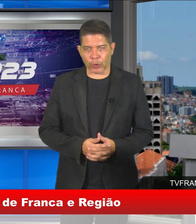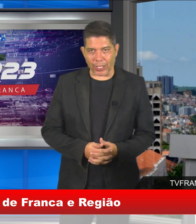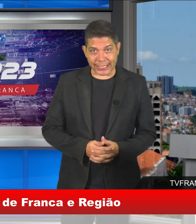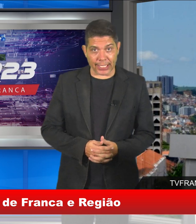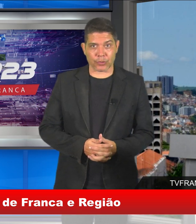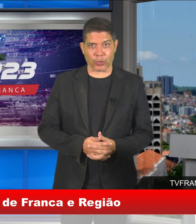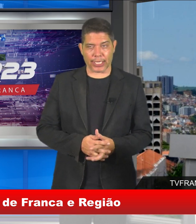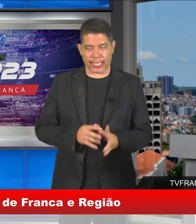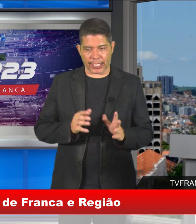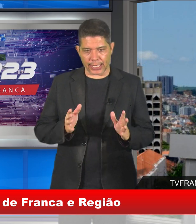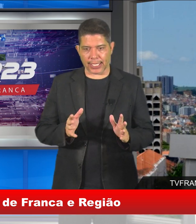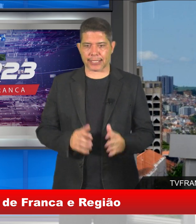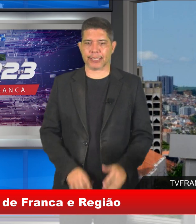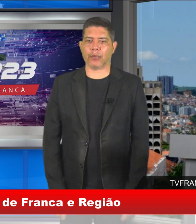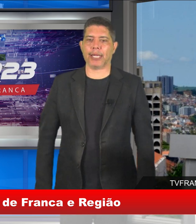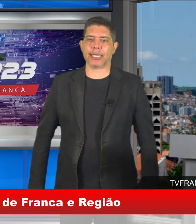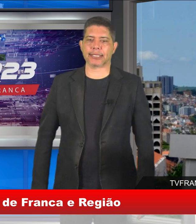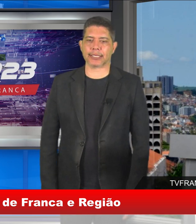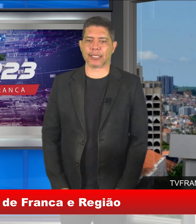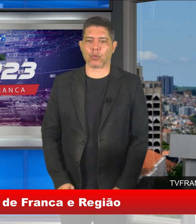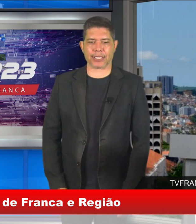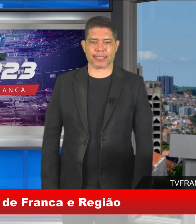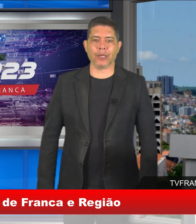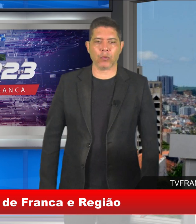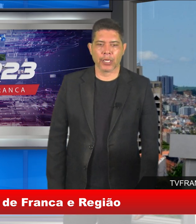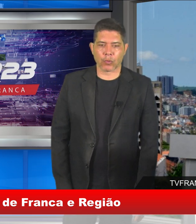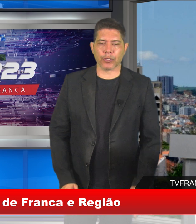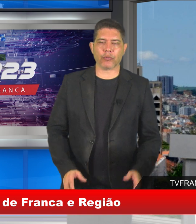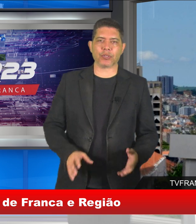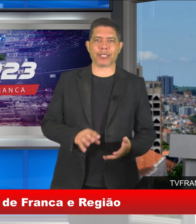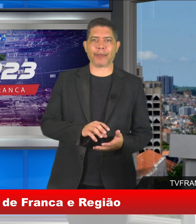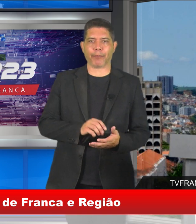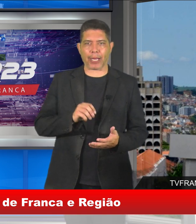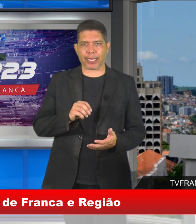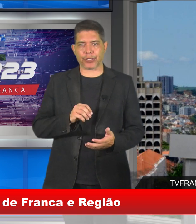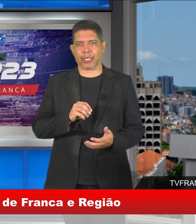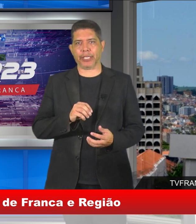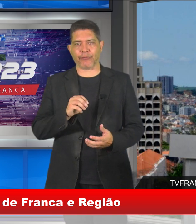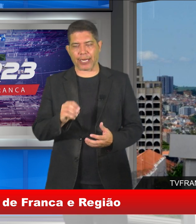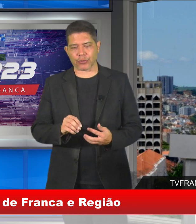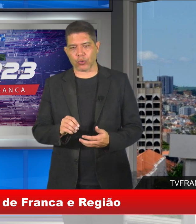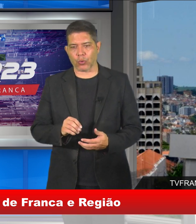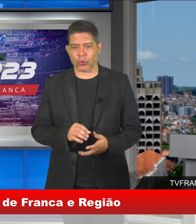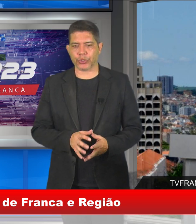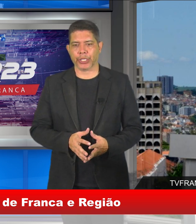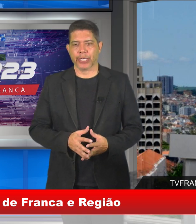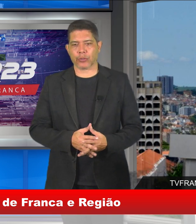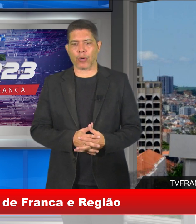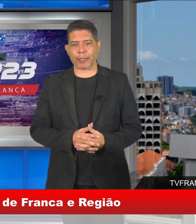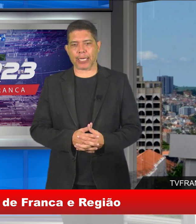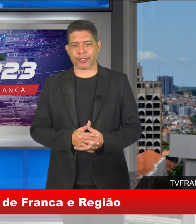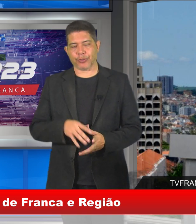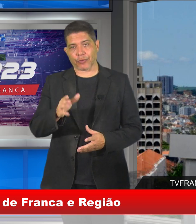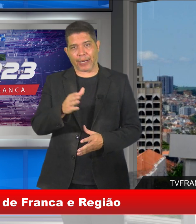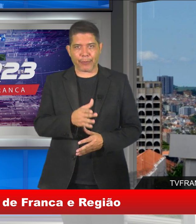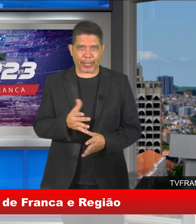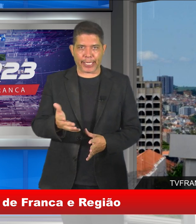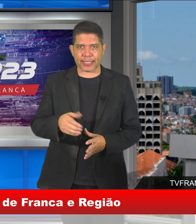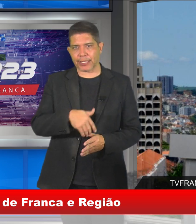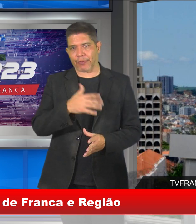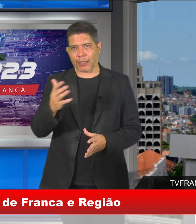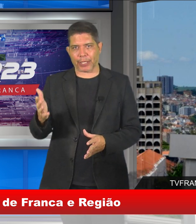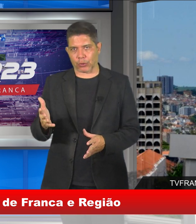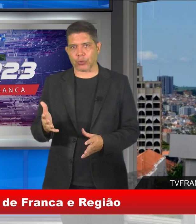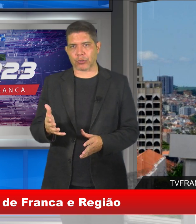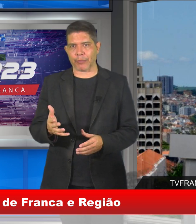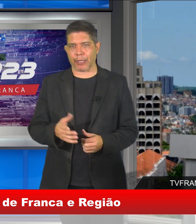ficar muito atento, né, em relação a essa situação quando você baixa ali e faz o download do aplicativo. Isso vale para